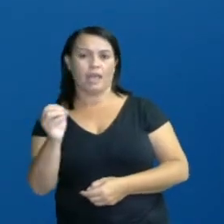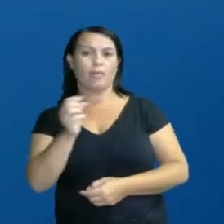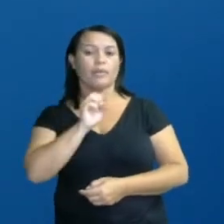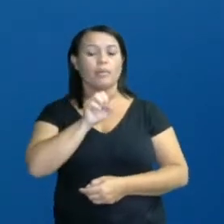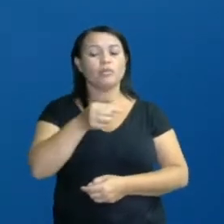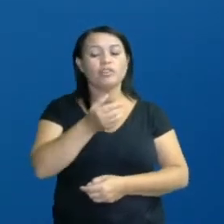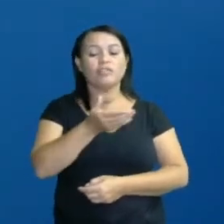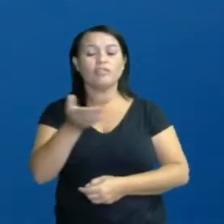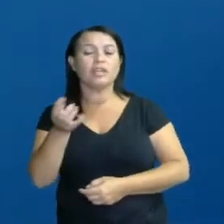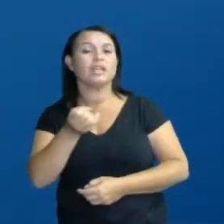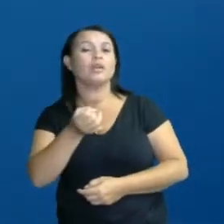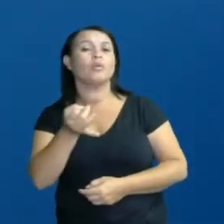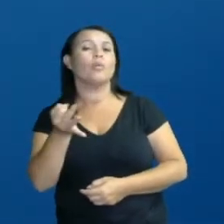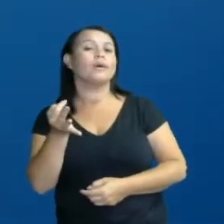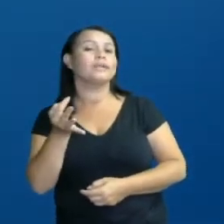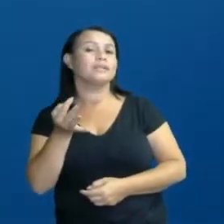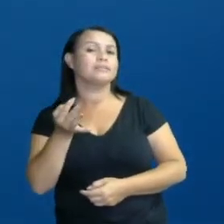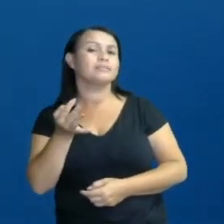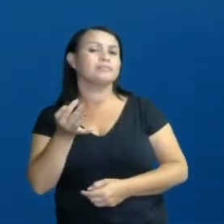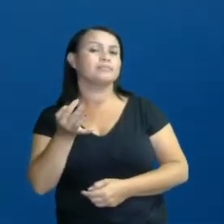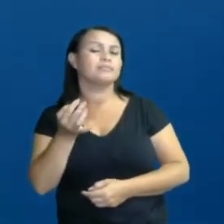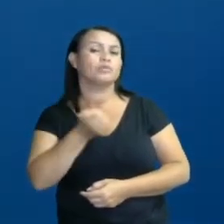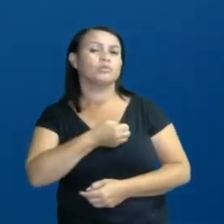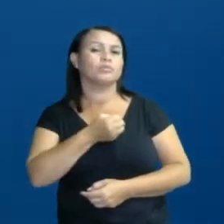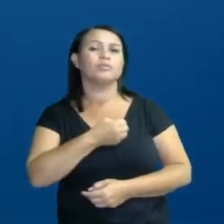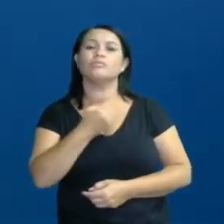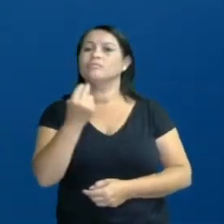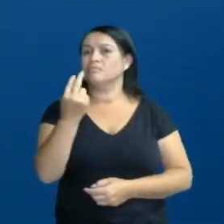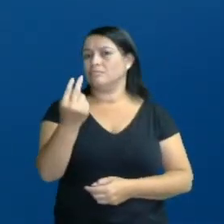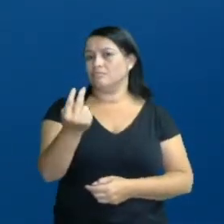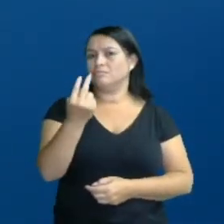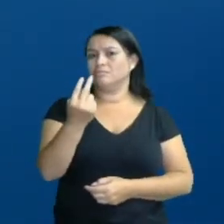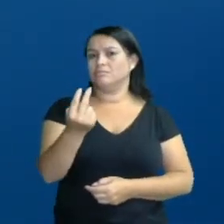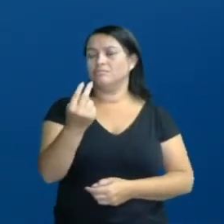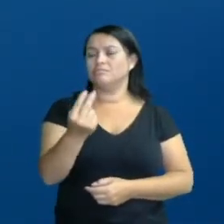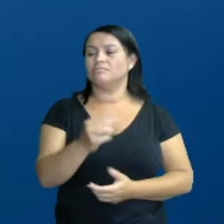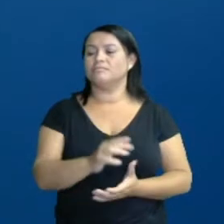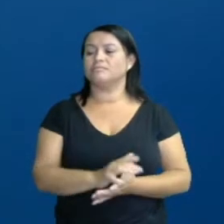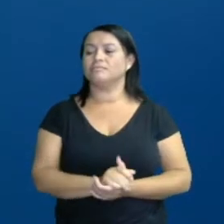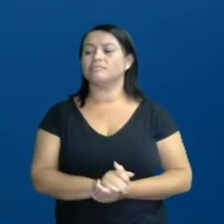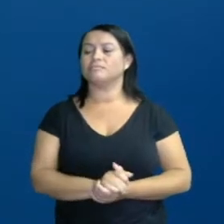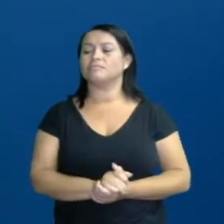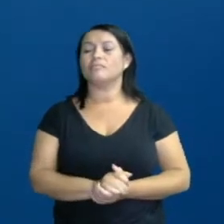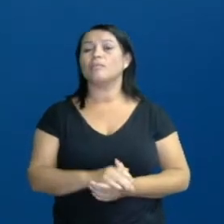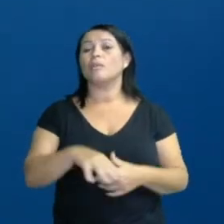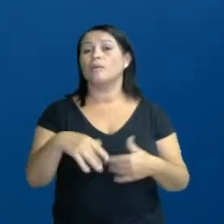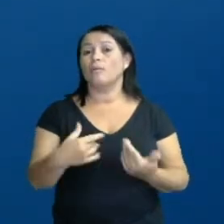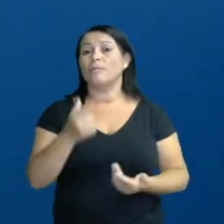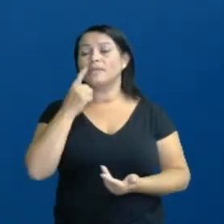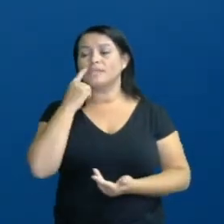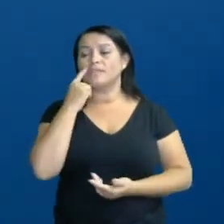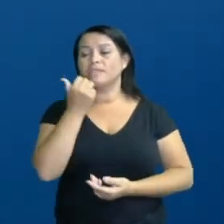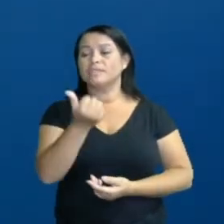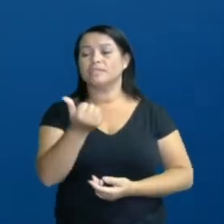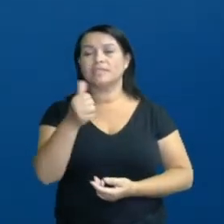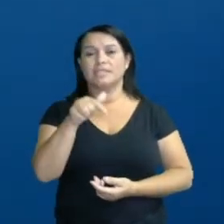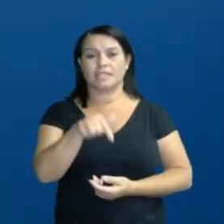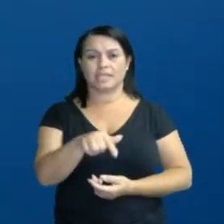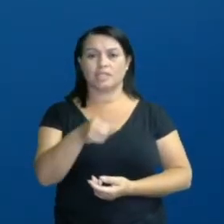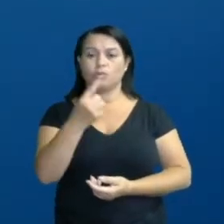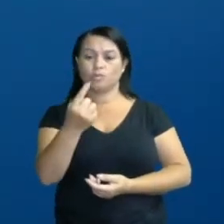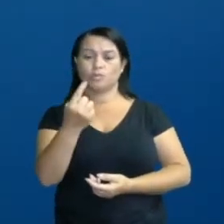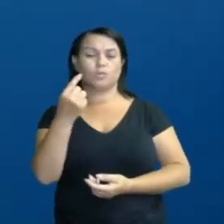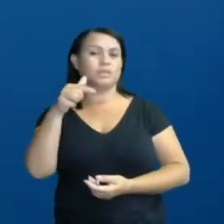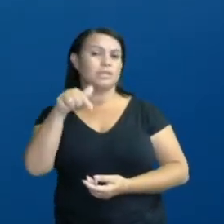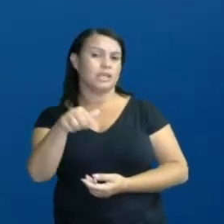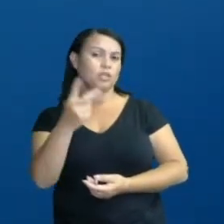depois da vírgula aqui eu tenho quantas casas? Eu tenho 2 casas. tá certo? Então, ó, 17. 1,